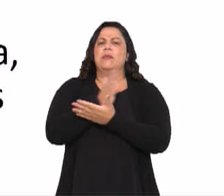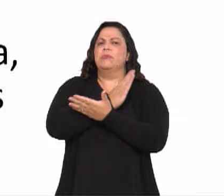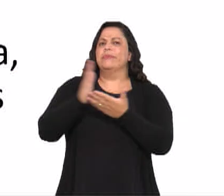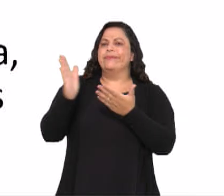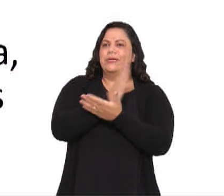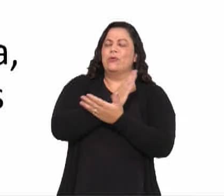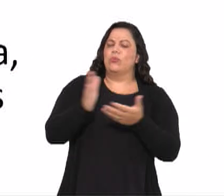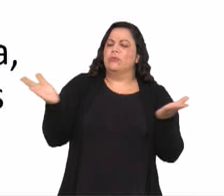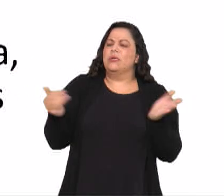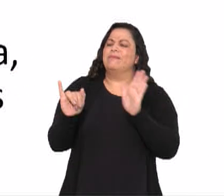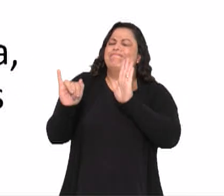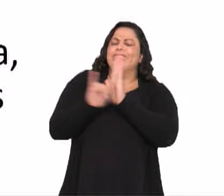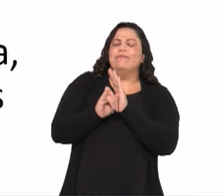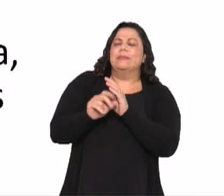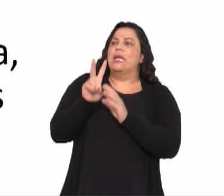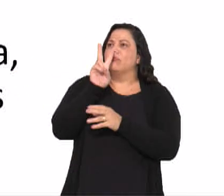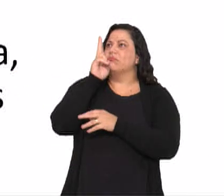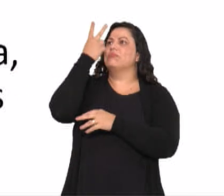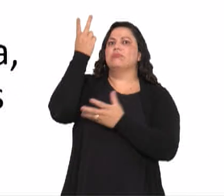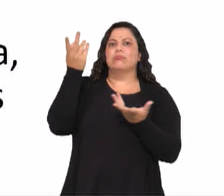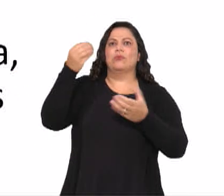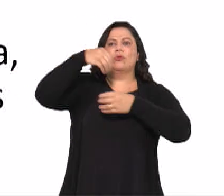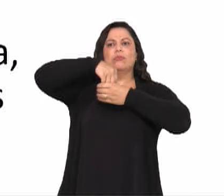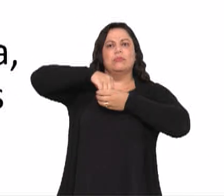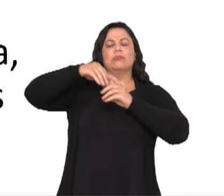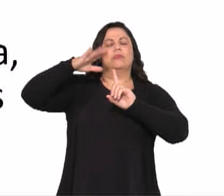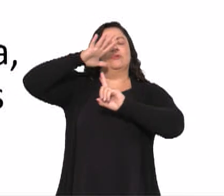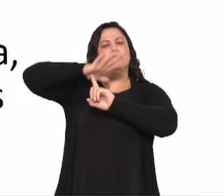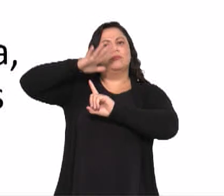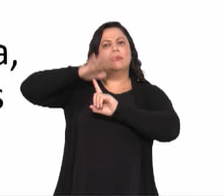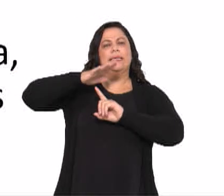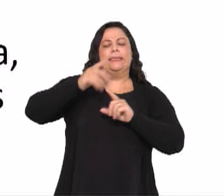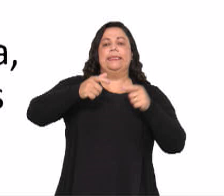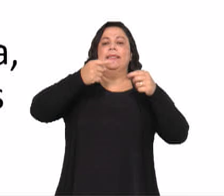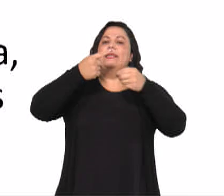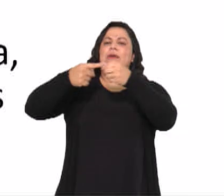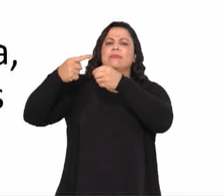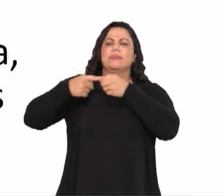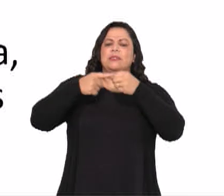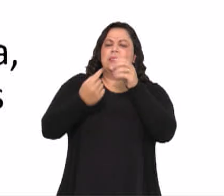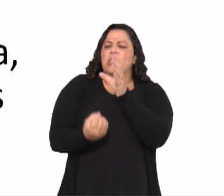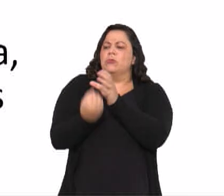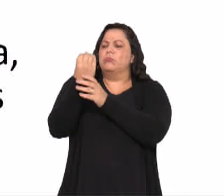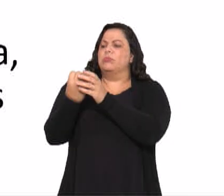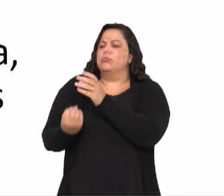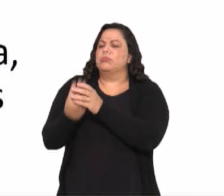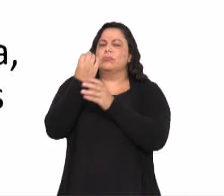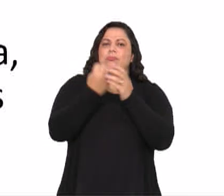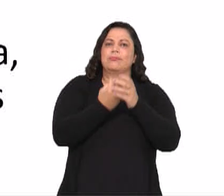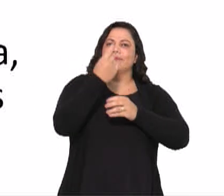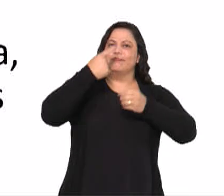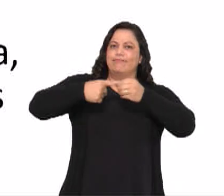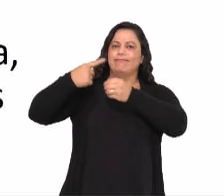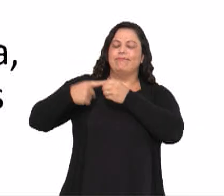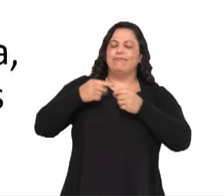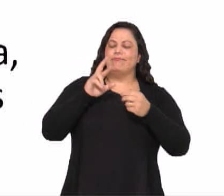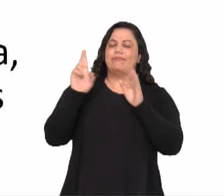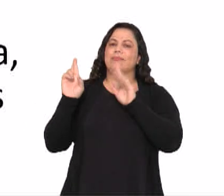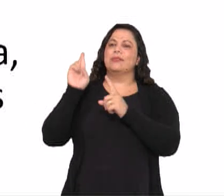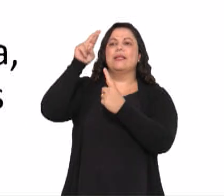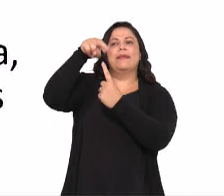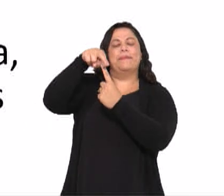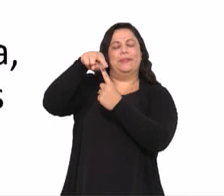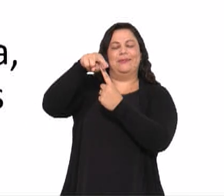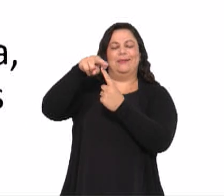como identidade forte dentro do Paraná, né? Algumas cidades que surgiram, né? Que nós temos aí a grande representação desses